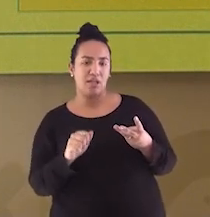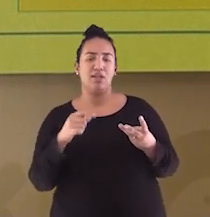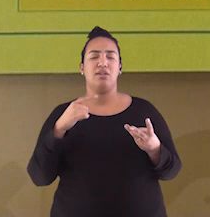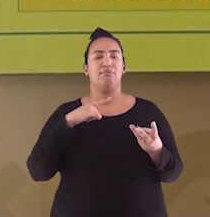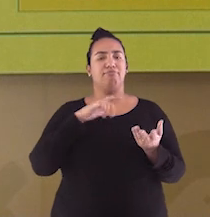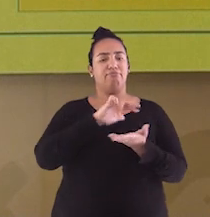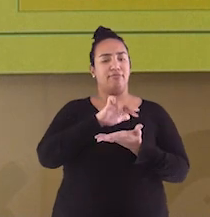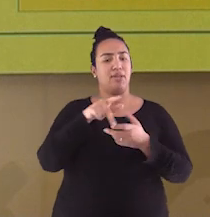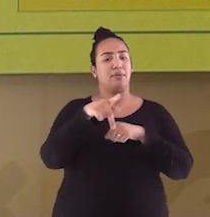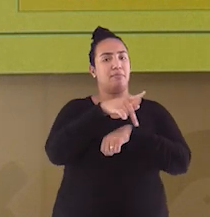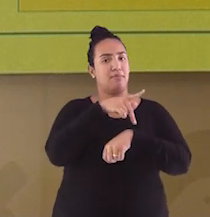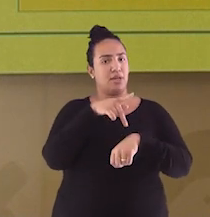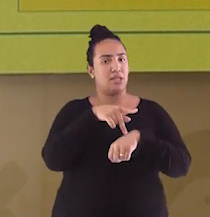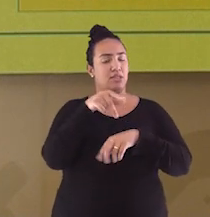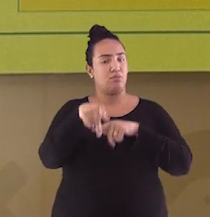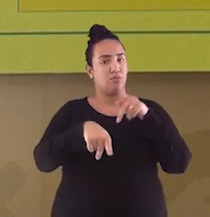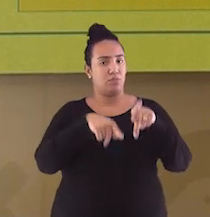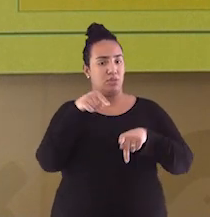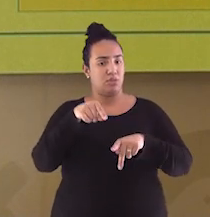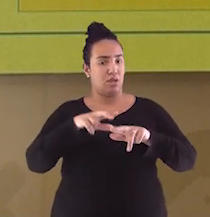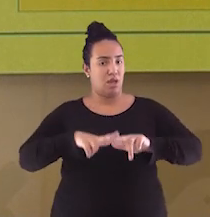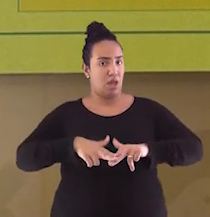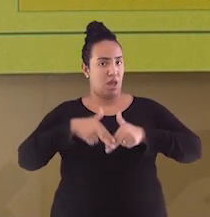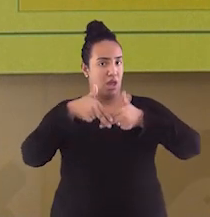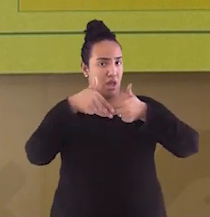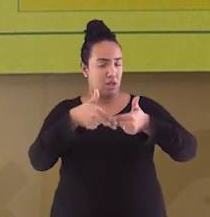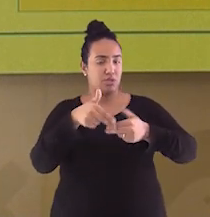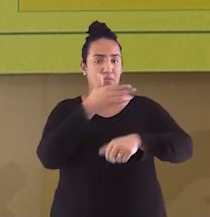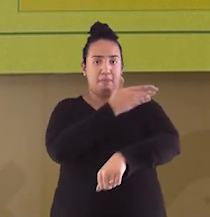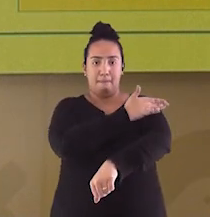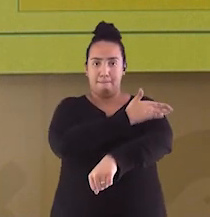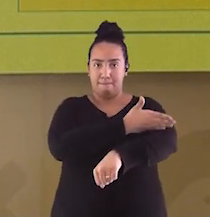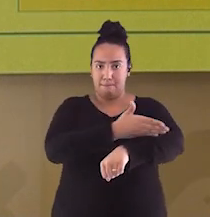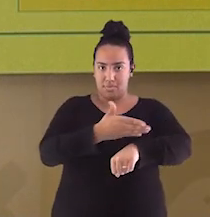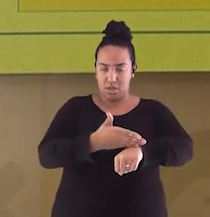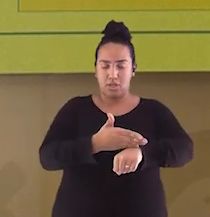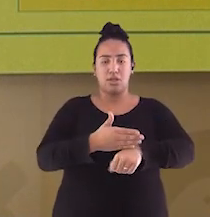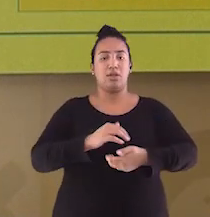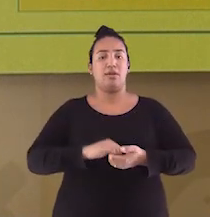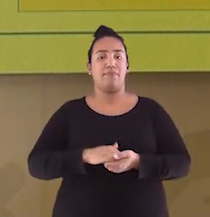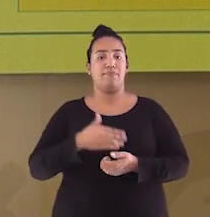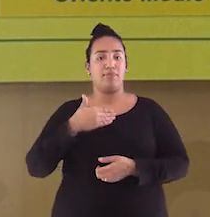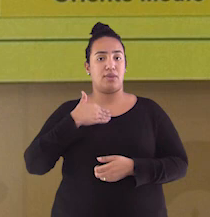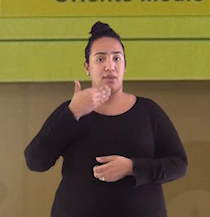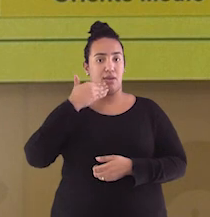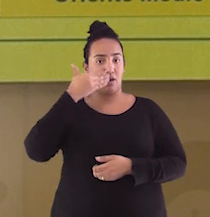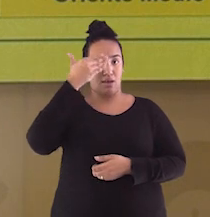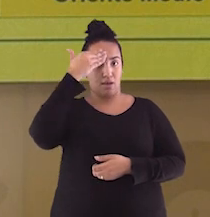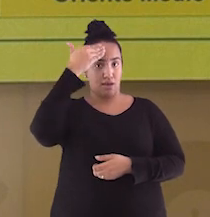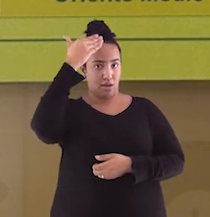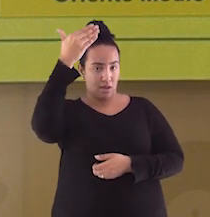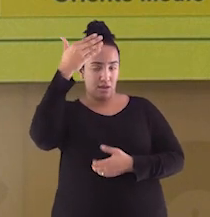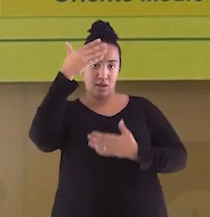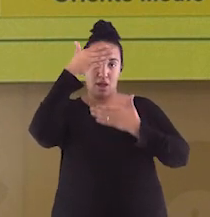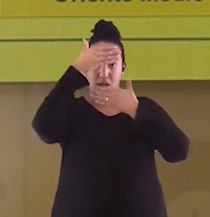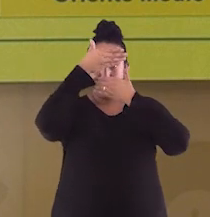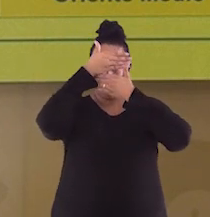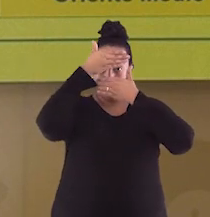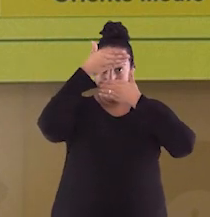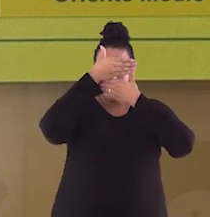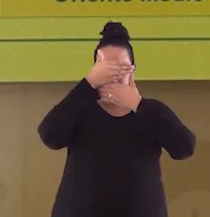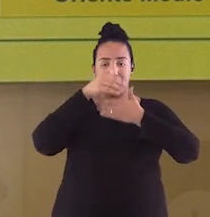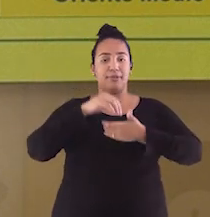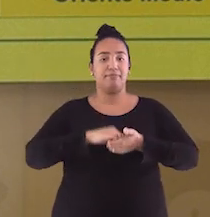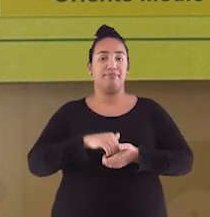Países com população étnica, em sua maioria branca, árabe e islâmica, ou seja, que pratica